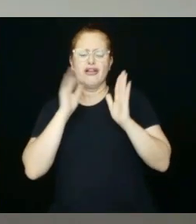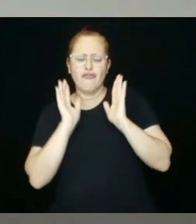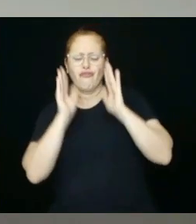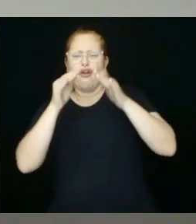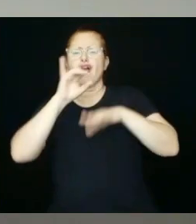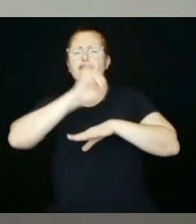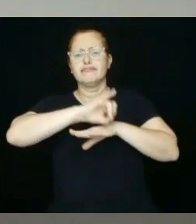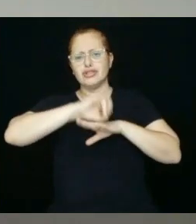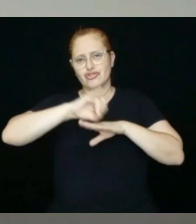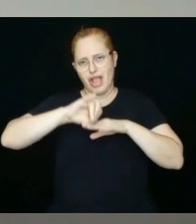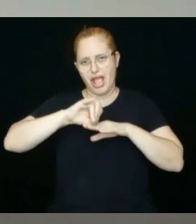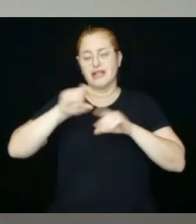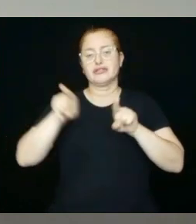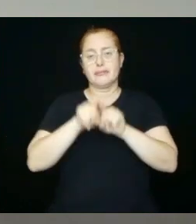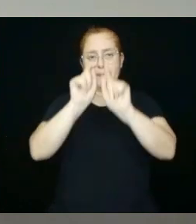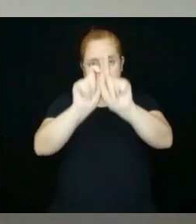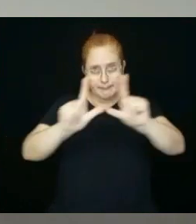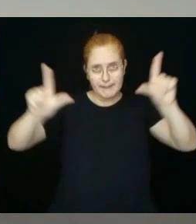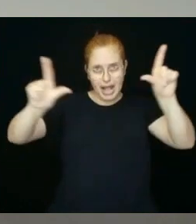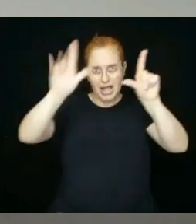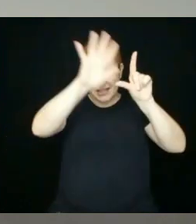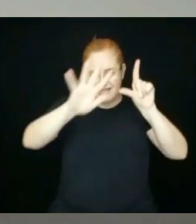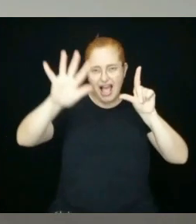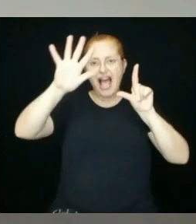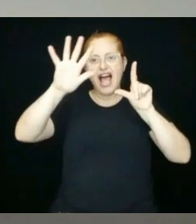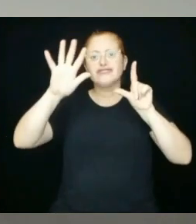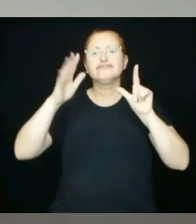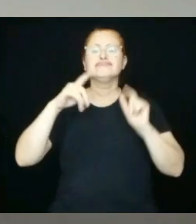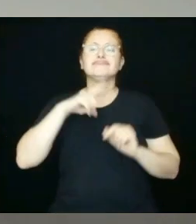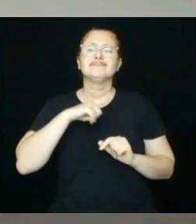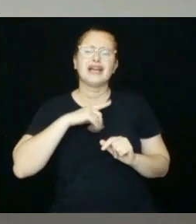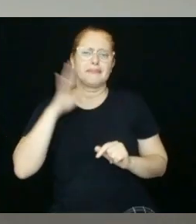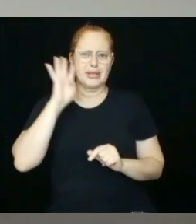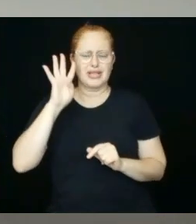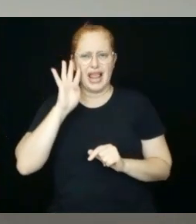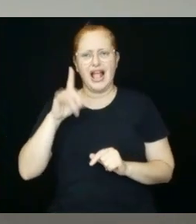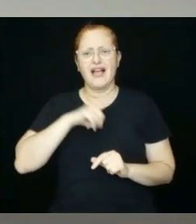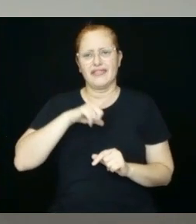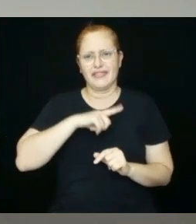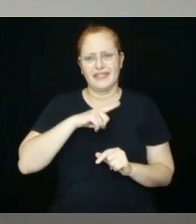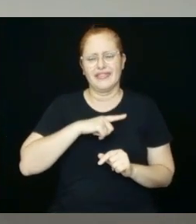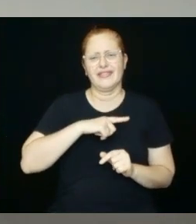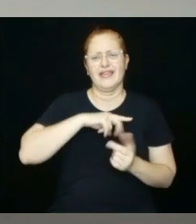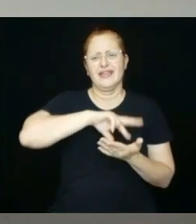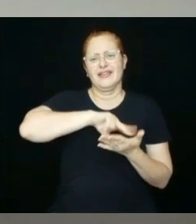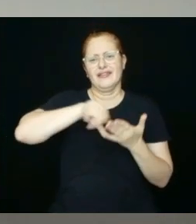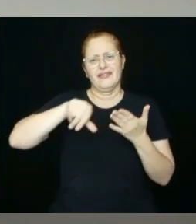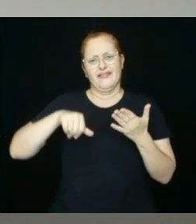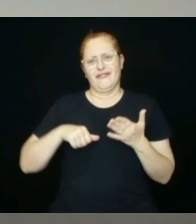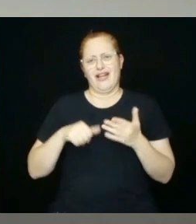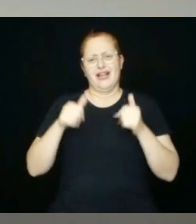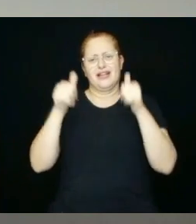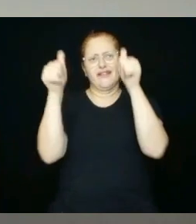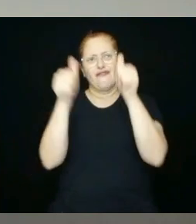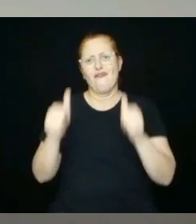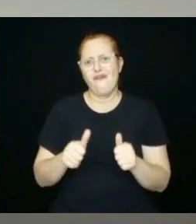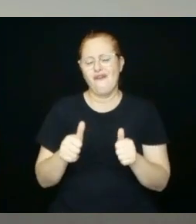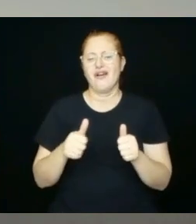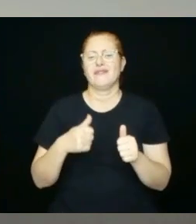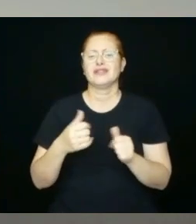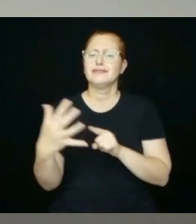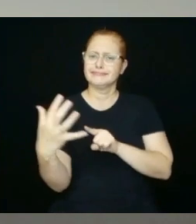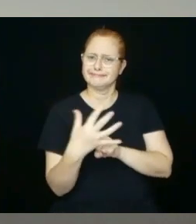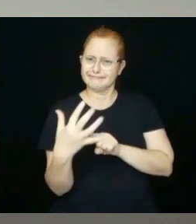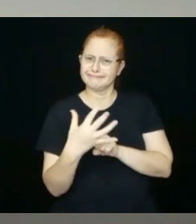objetos, para o paisagismo aqui, que é muito legal, tem muitas formas. Então me